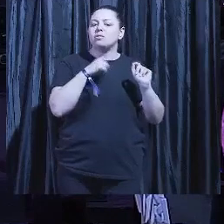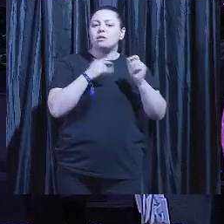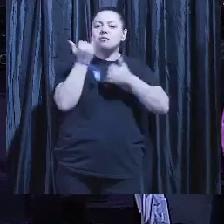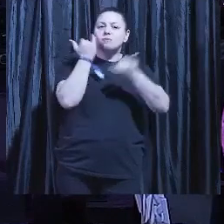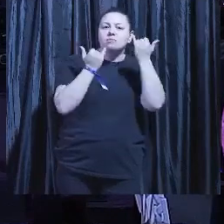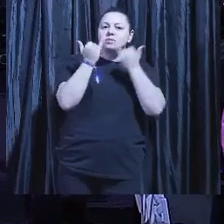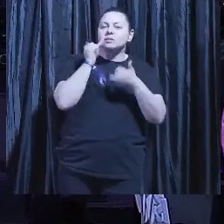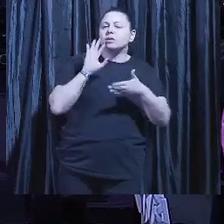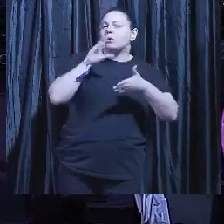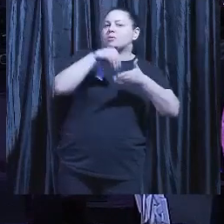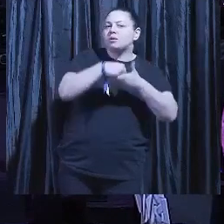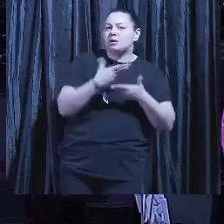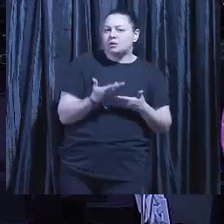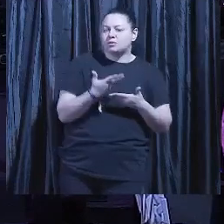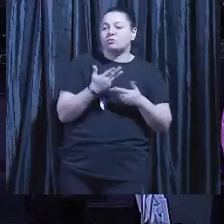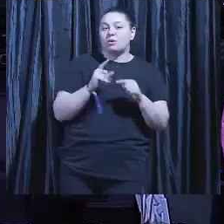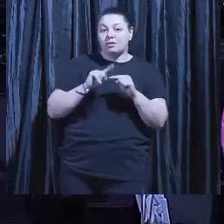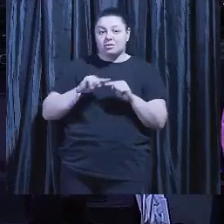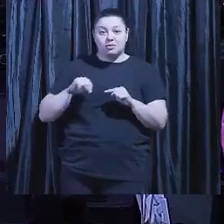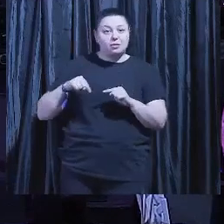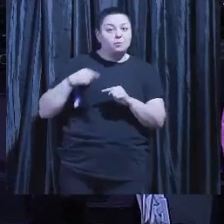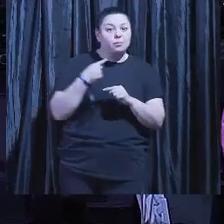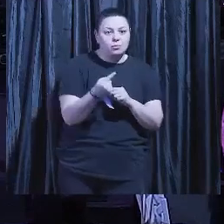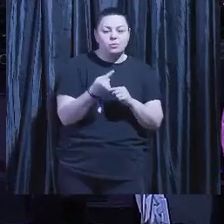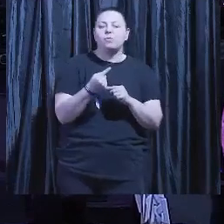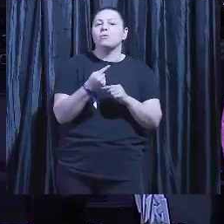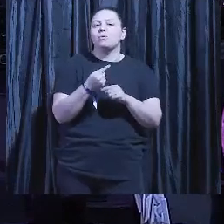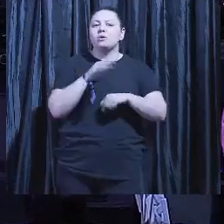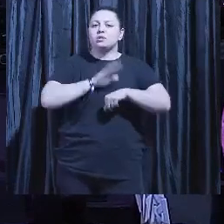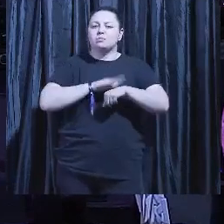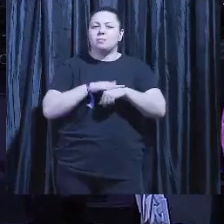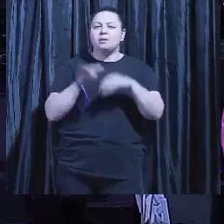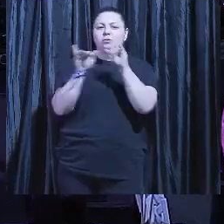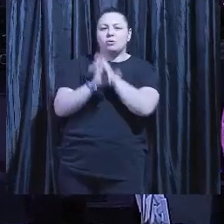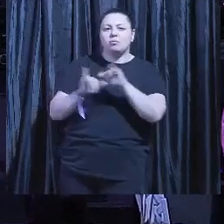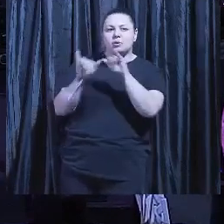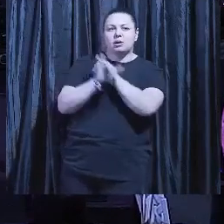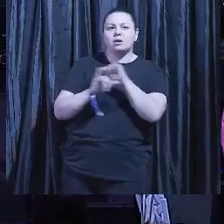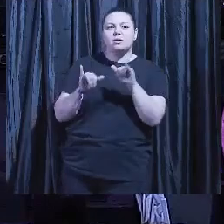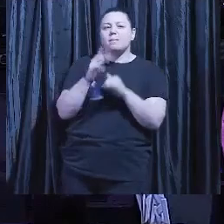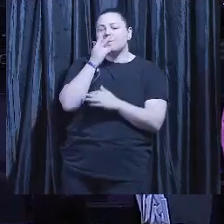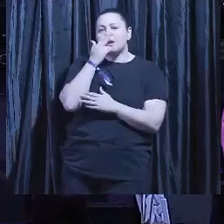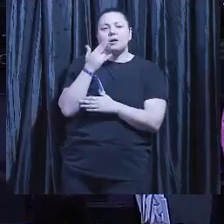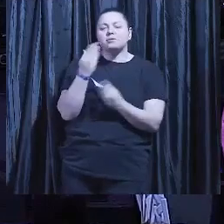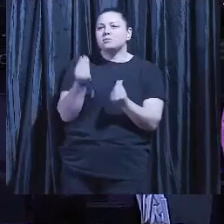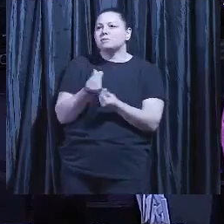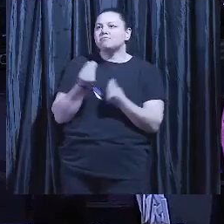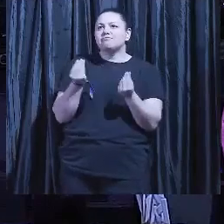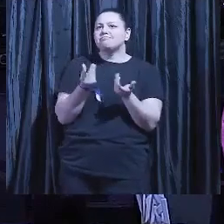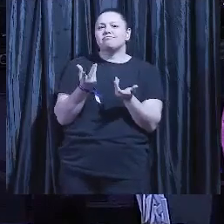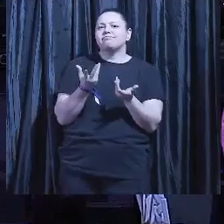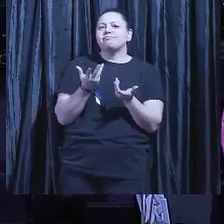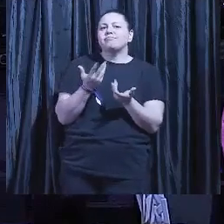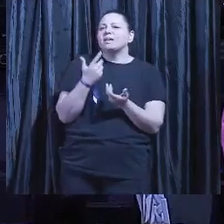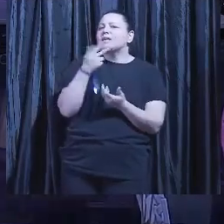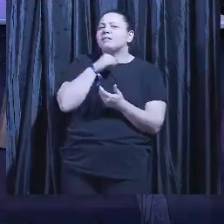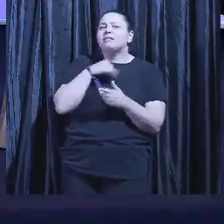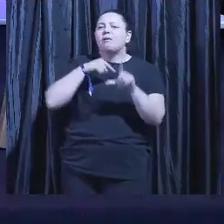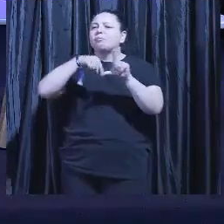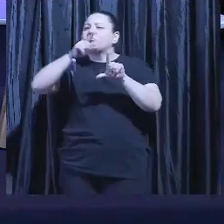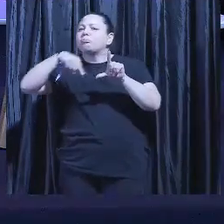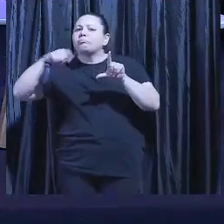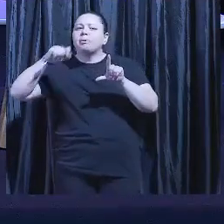coletou. E depois disso, na hora da gente comunicar, para a gente não faz sentido um gráfico preto e branco, uma